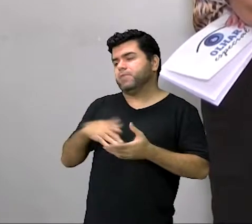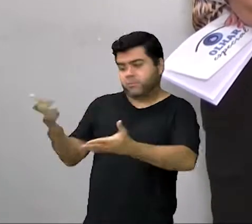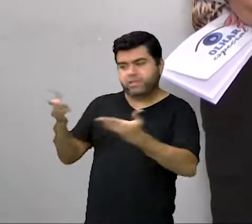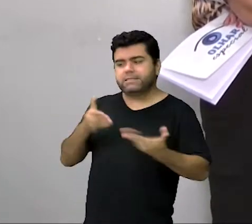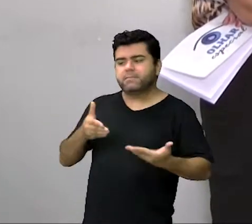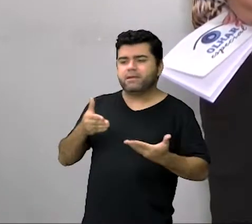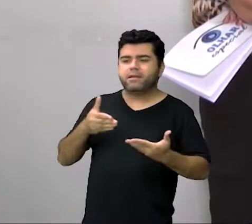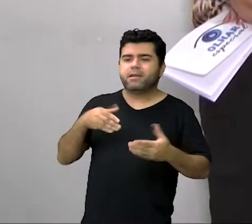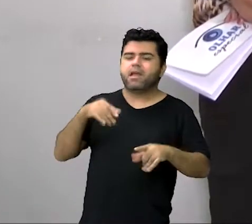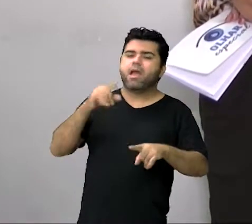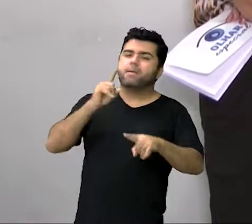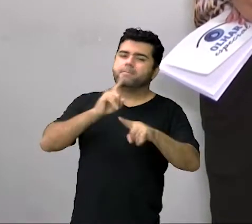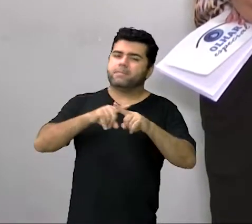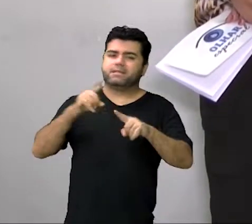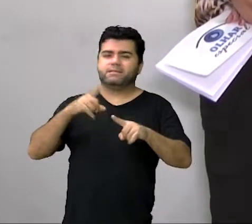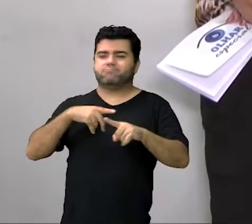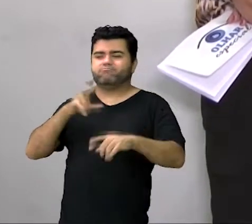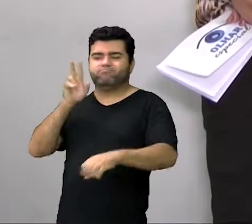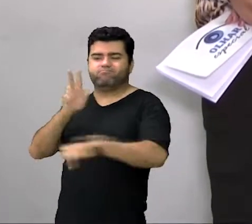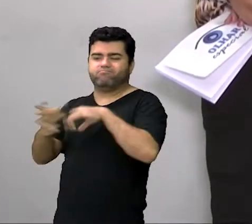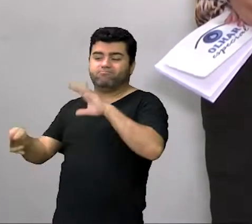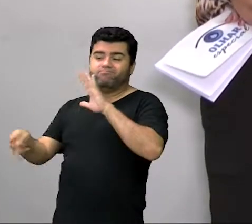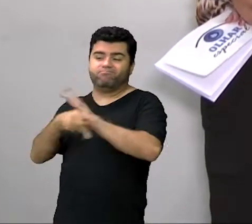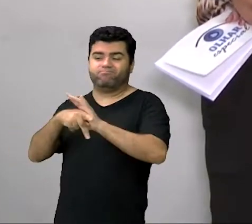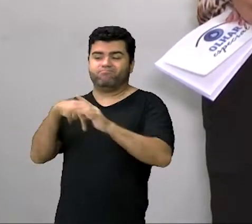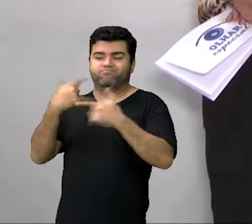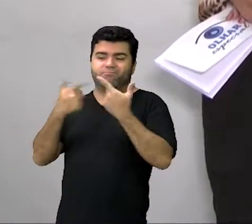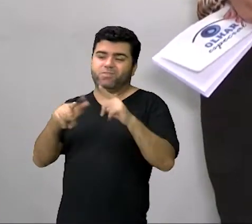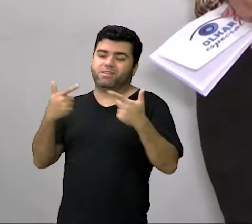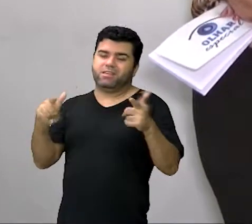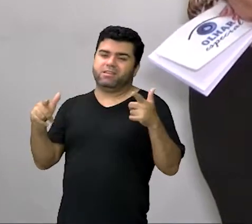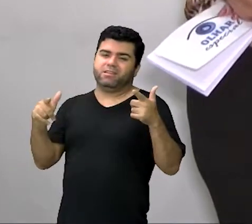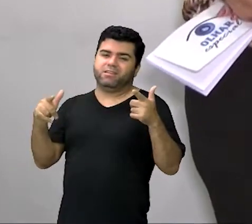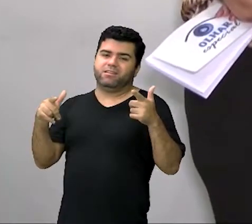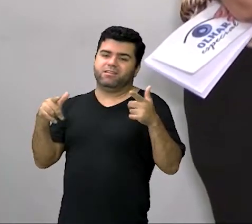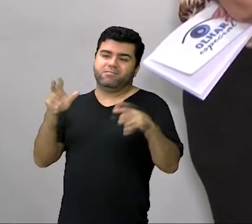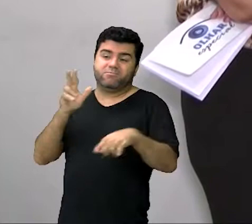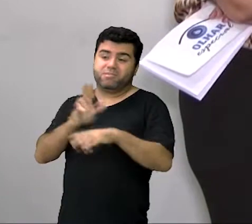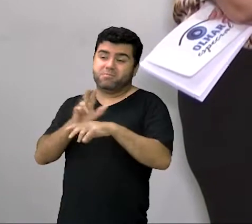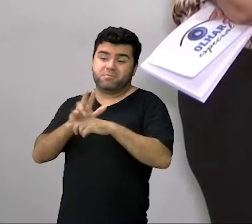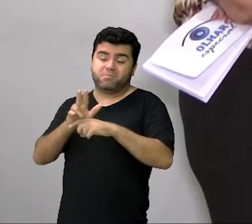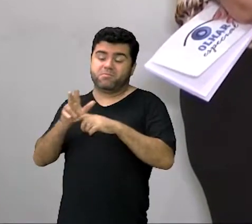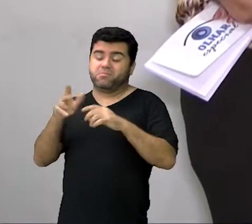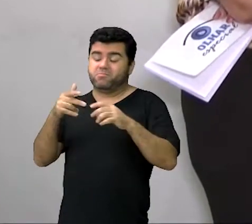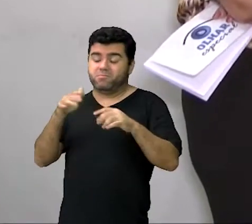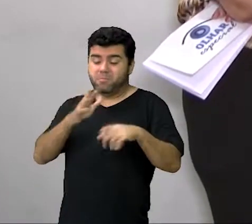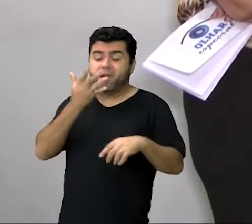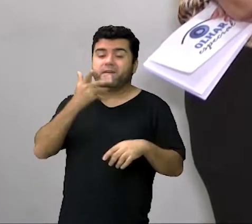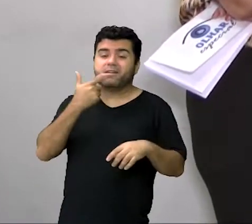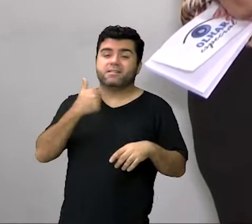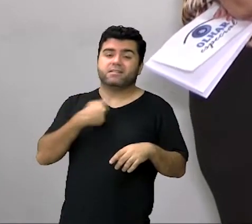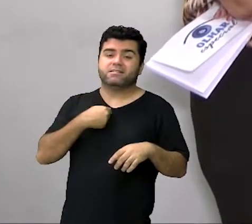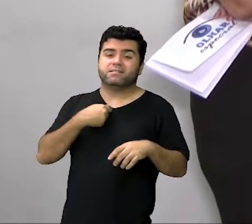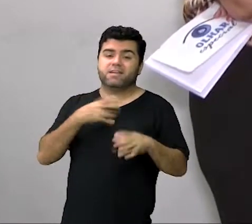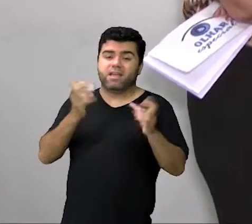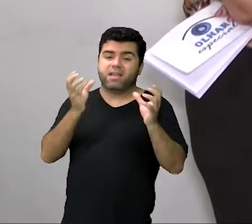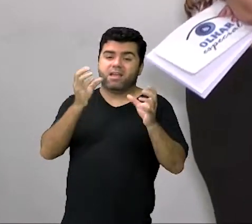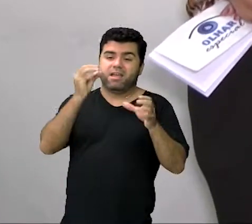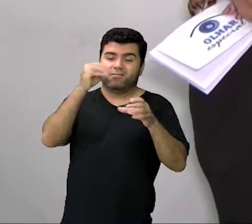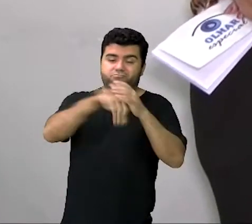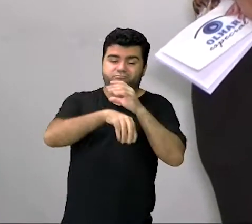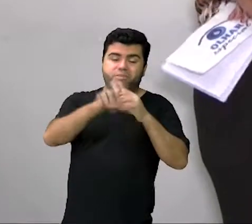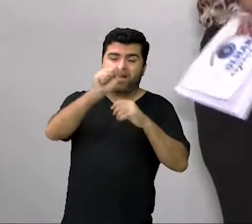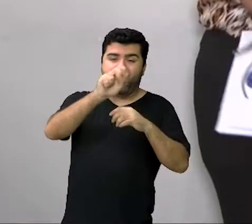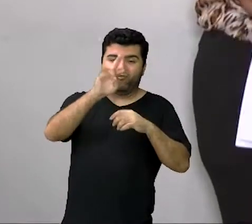nós não temos um tratamento adequado. Na verdade, não é nem adequado, não temos tratamento para crianças dentro do espectro.